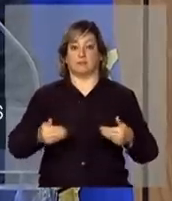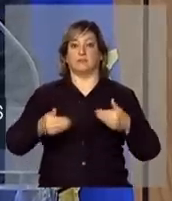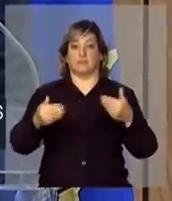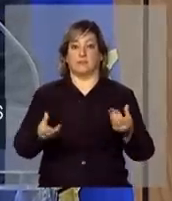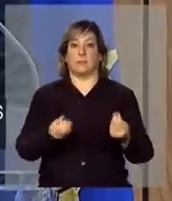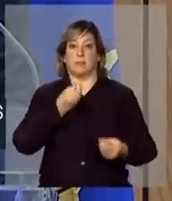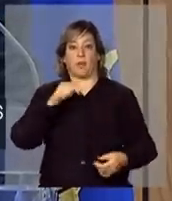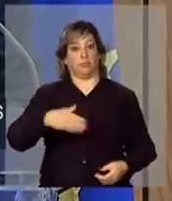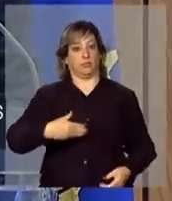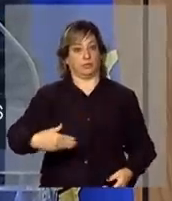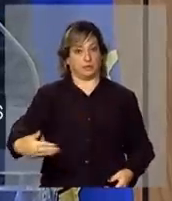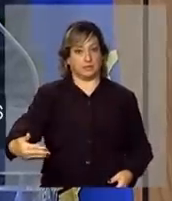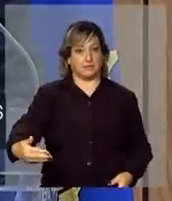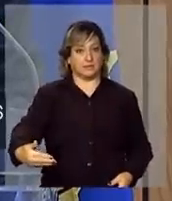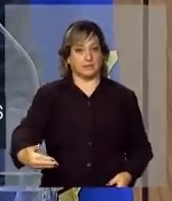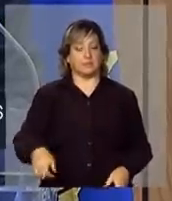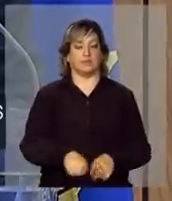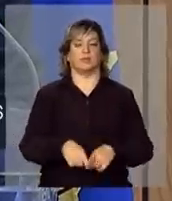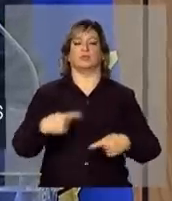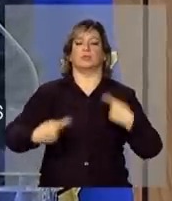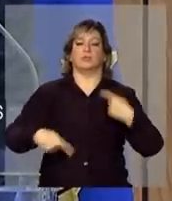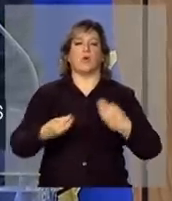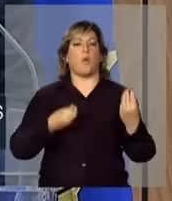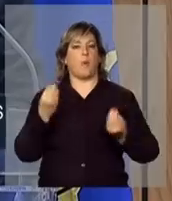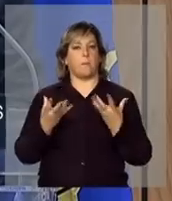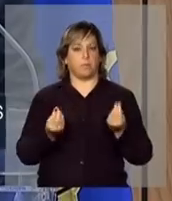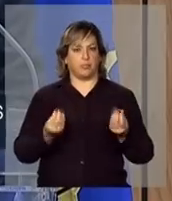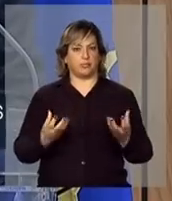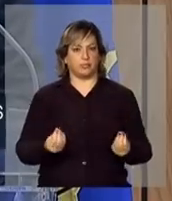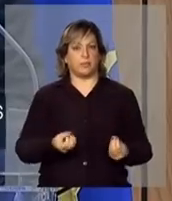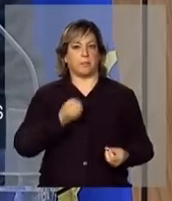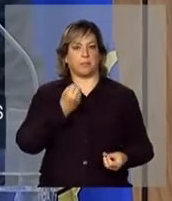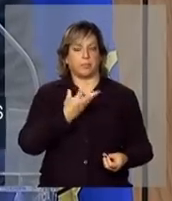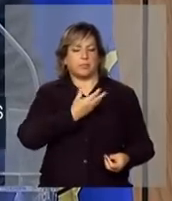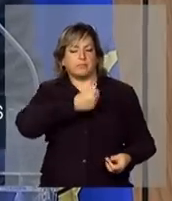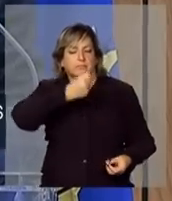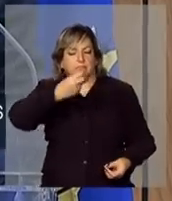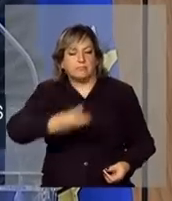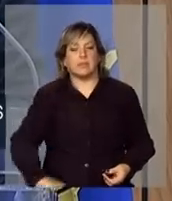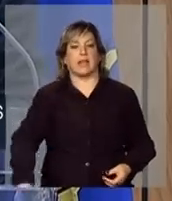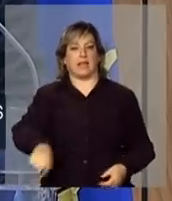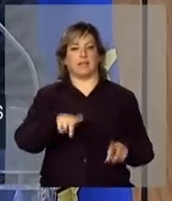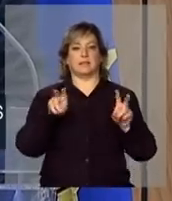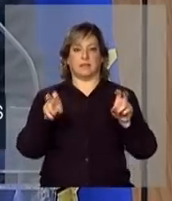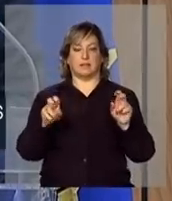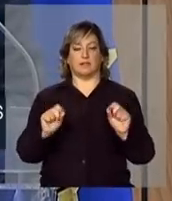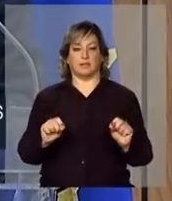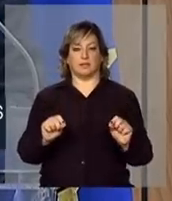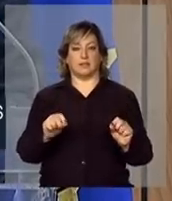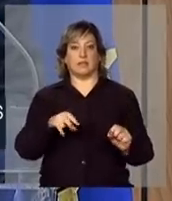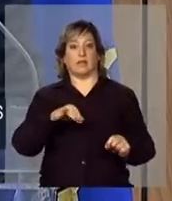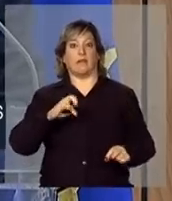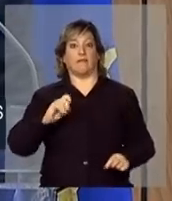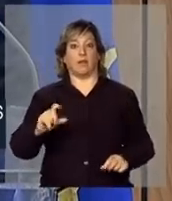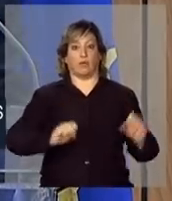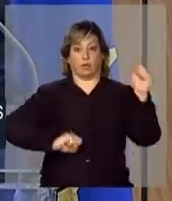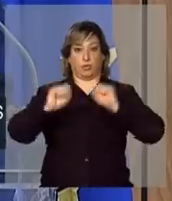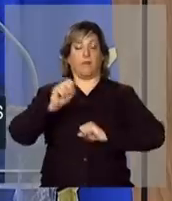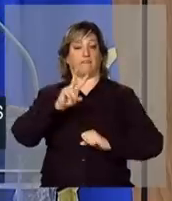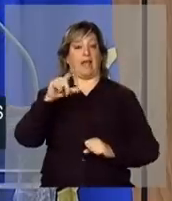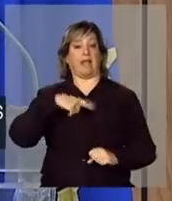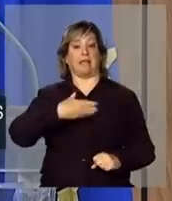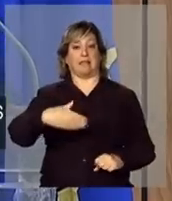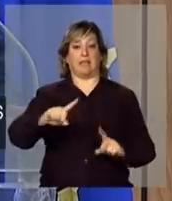neste processo. Discutimos bastante em detalhe estas questões. A nível ministerial haverá uma